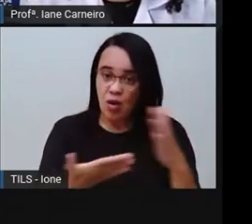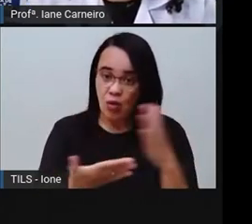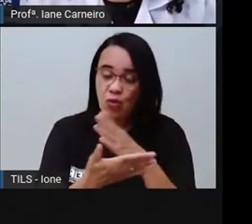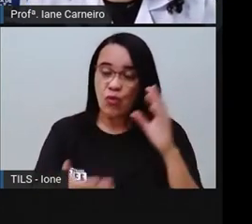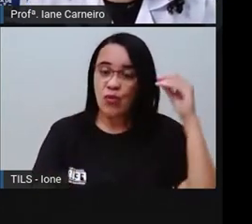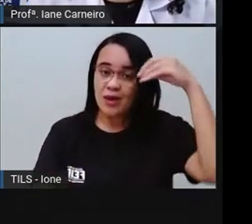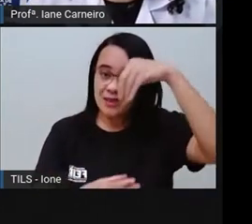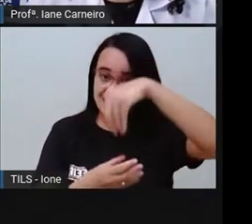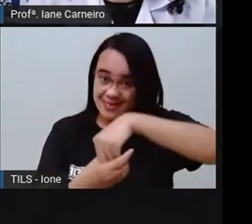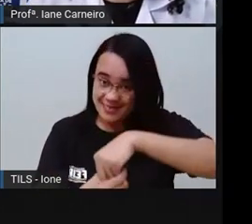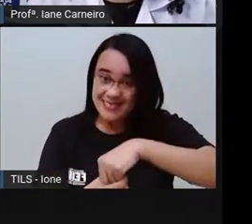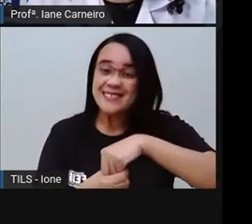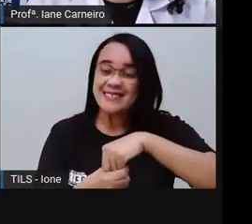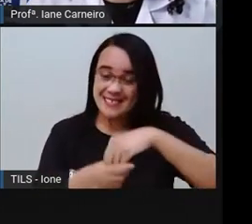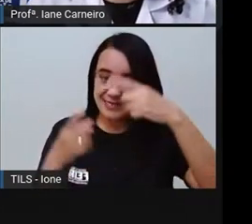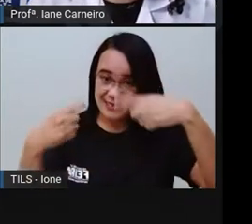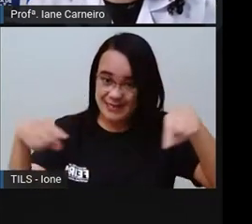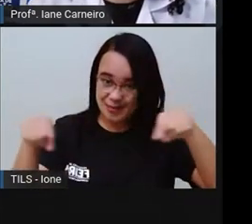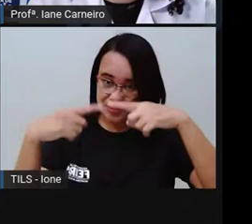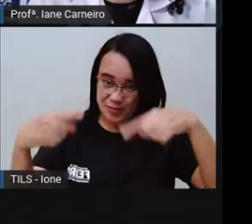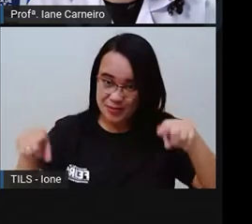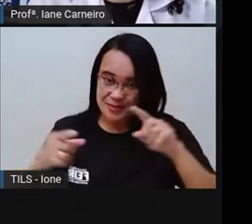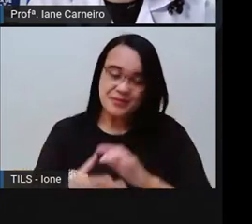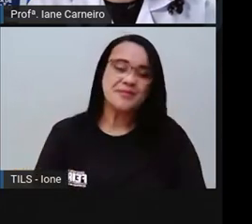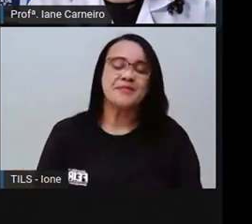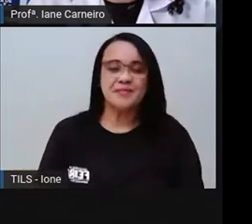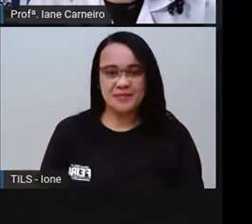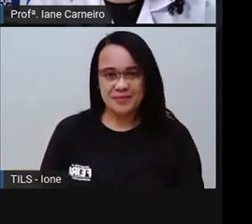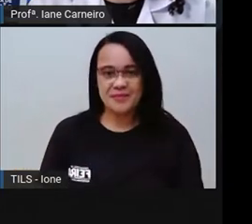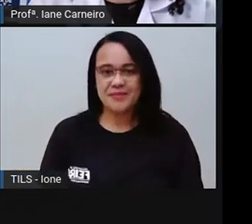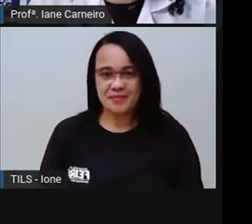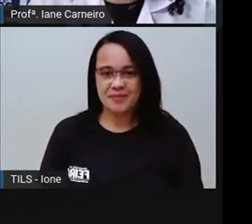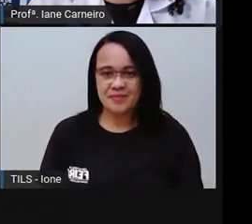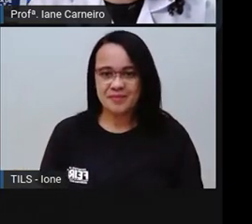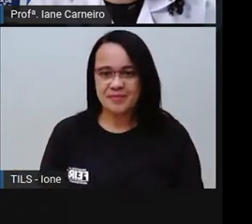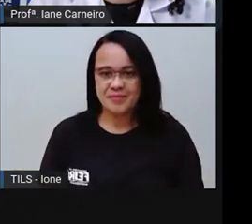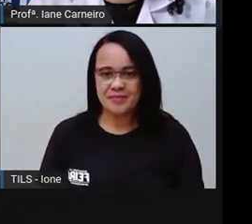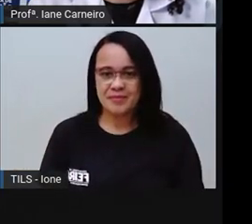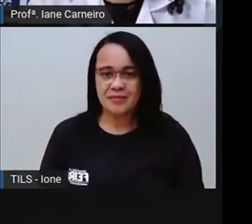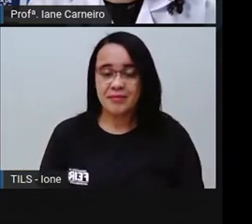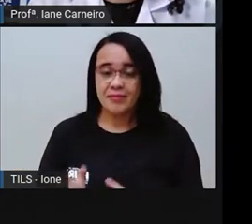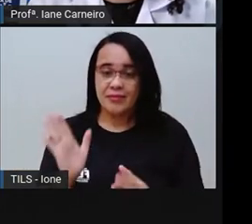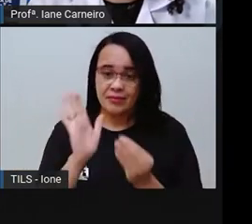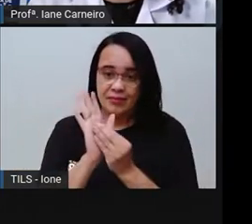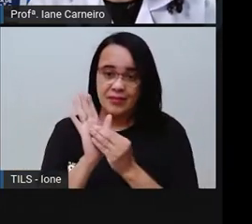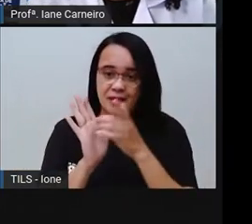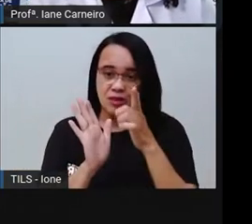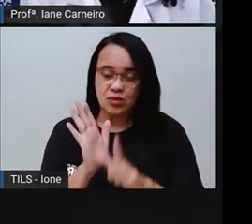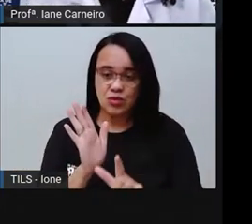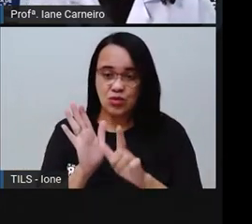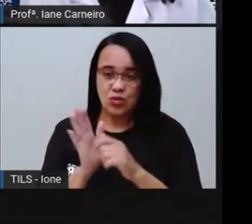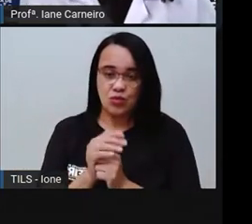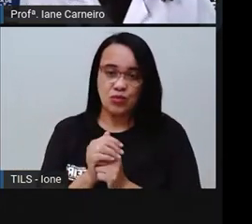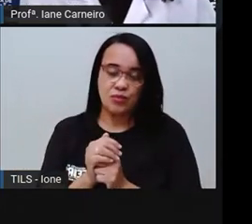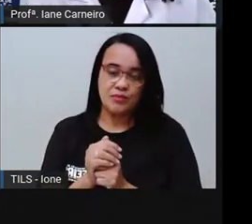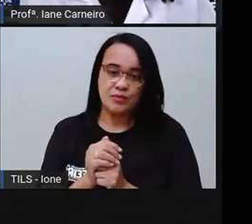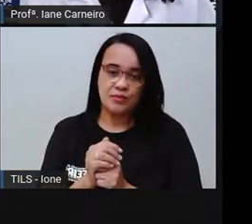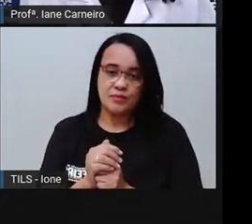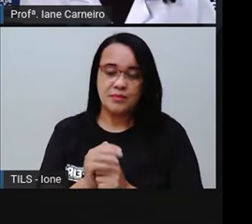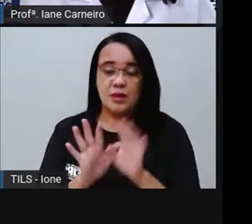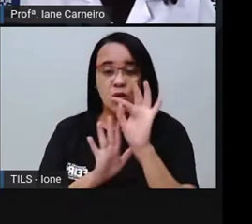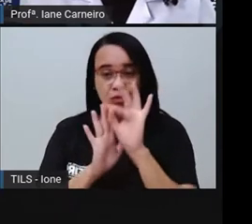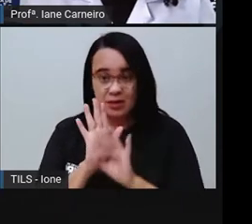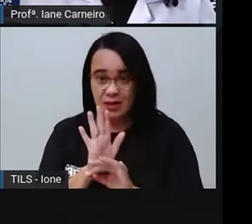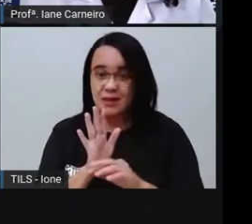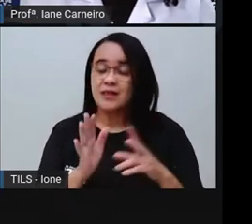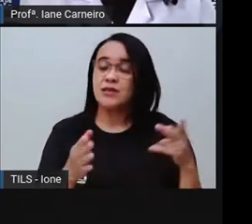vamos vai colocar aqui de novo a Carlinda Oi ó e a gente vai encontrar